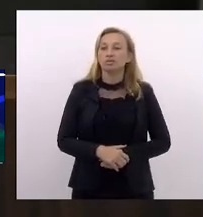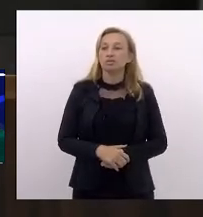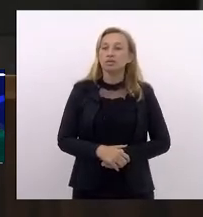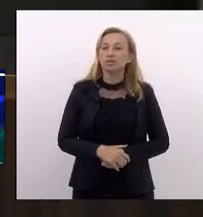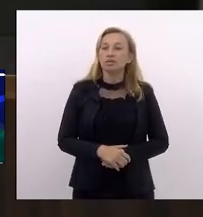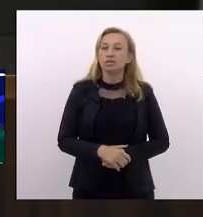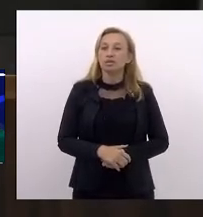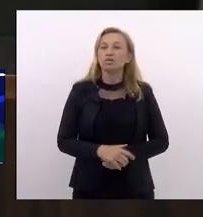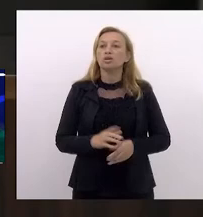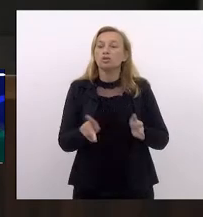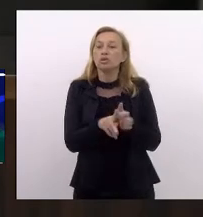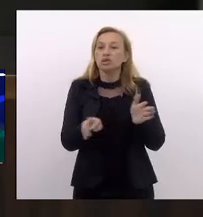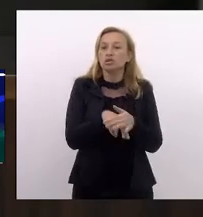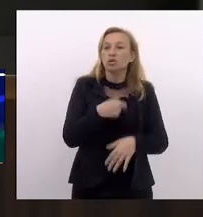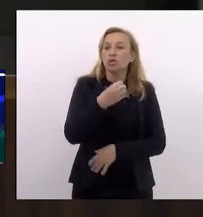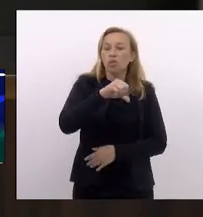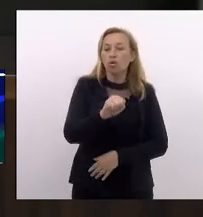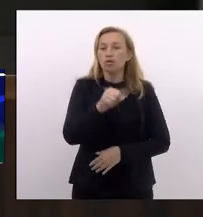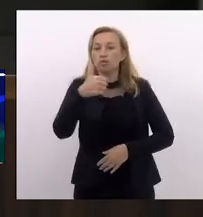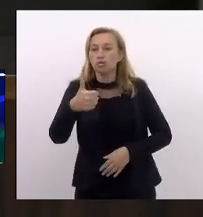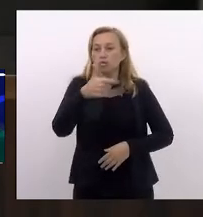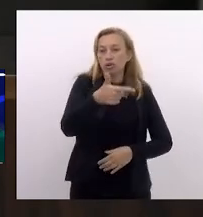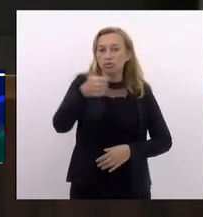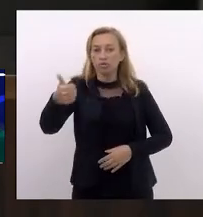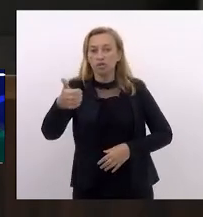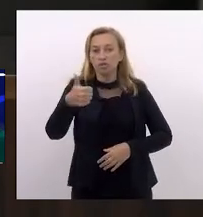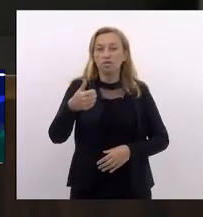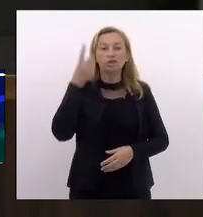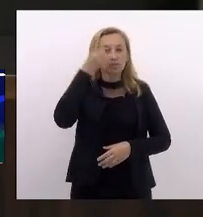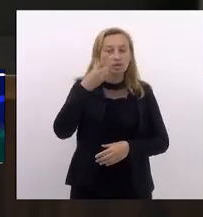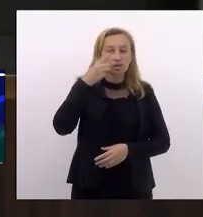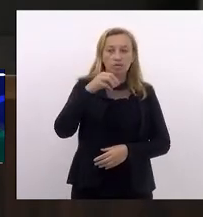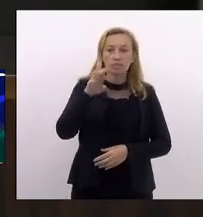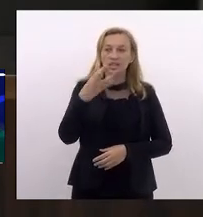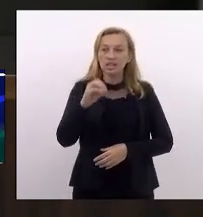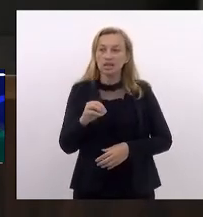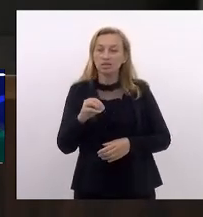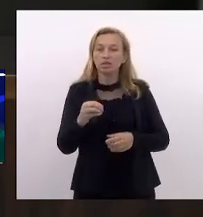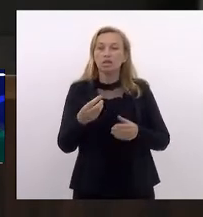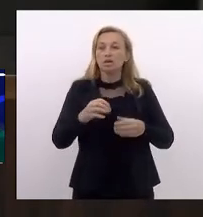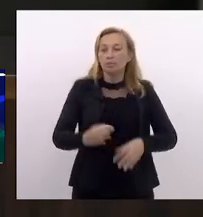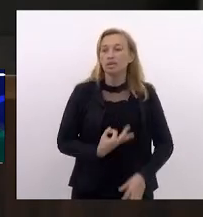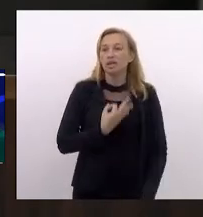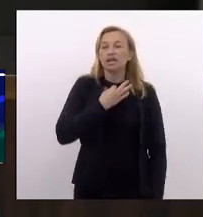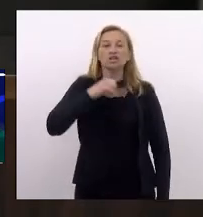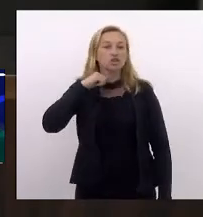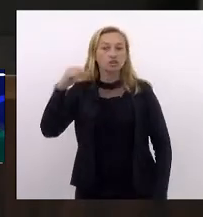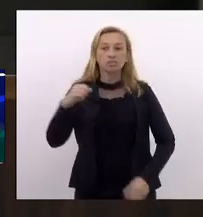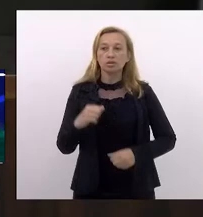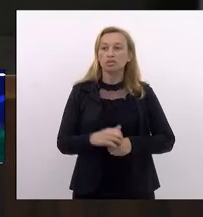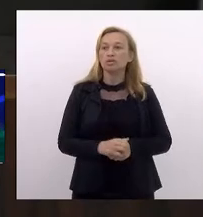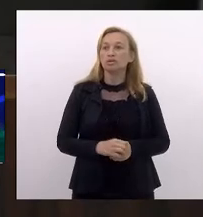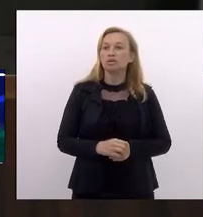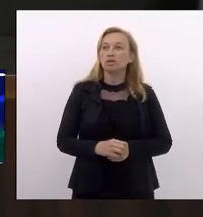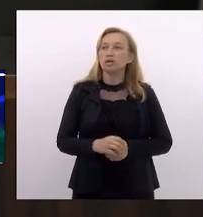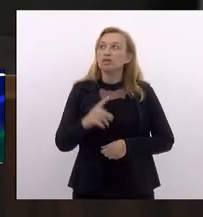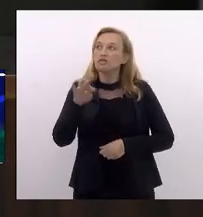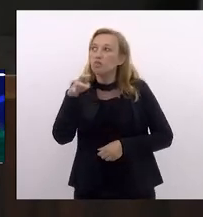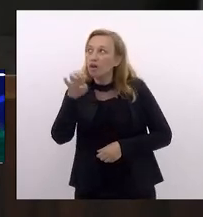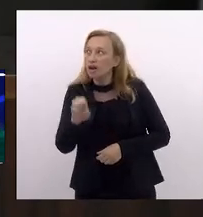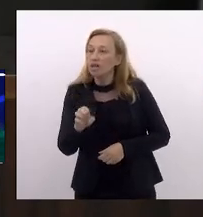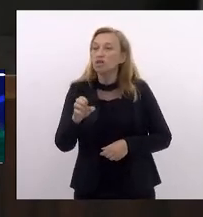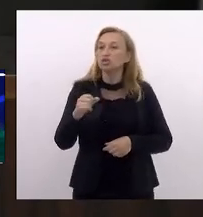para homologação após a lição 81 82 21 dá para adaptar o Marcelo Dino consegue medalha Tiradentes e respectivo diploma ao Senhor